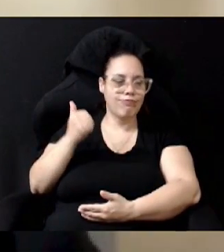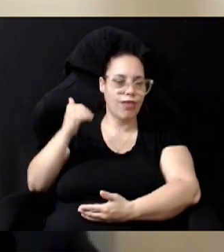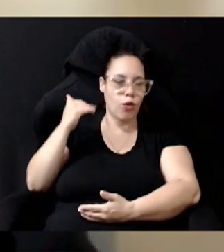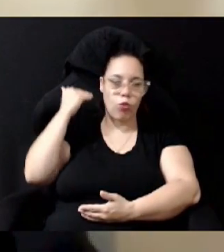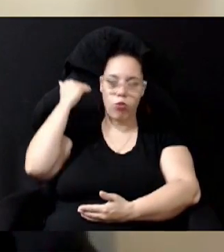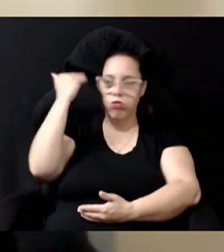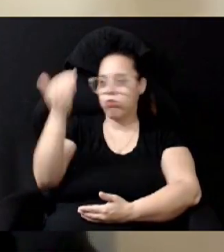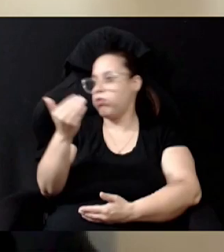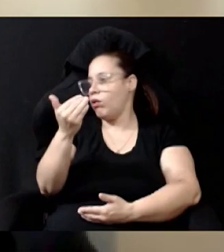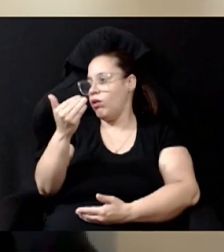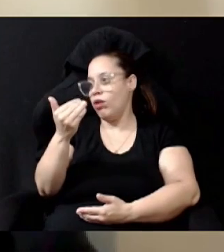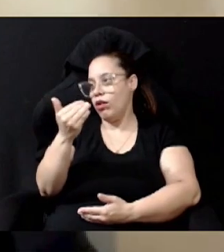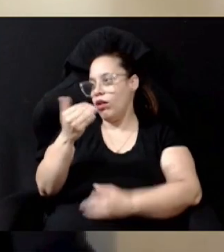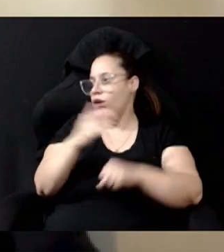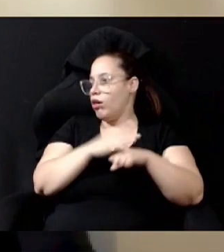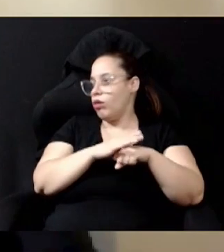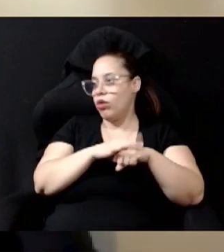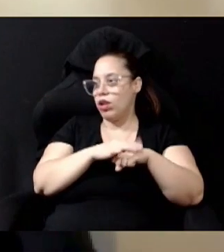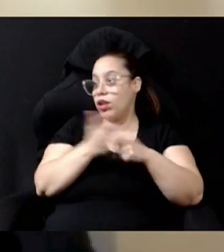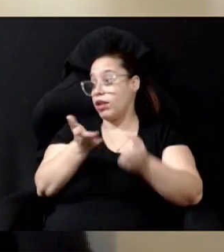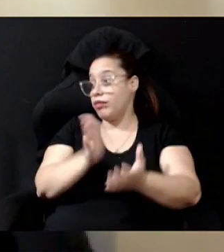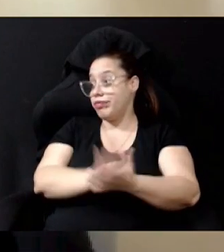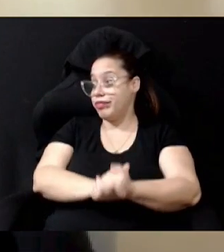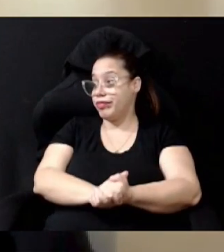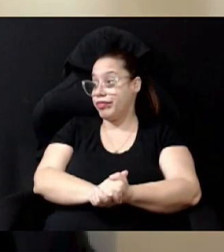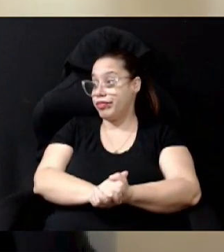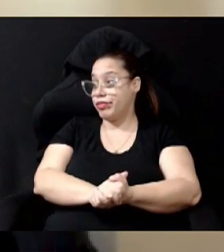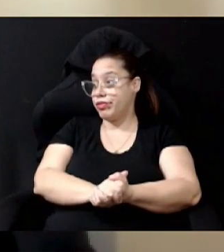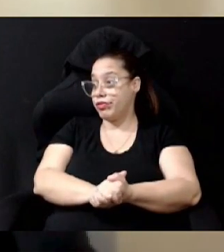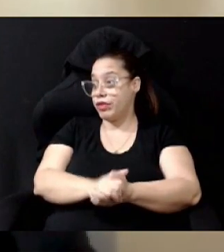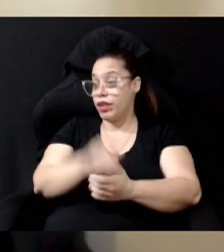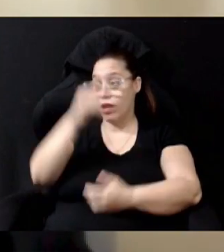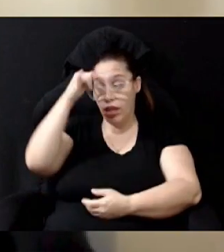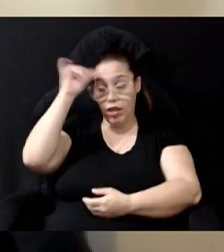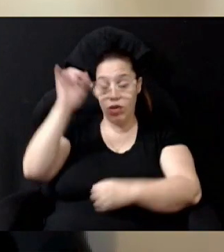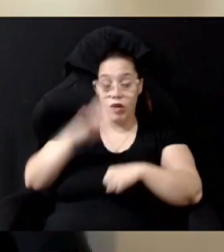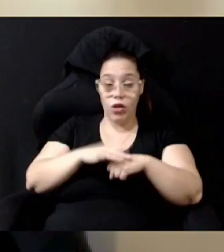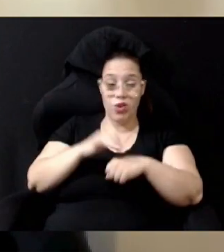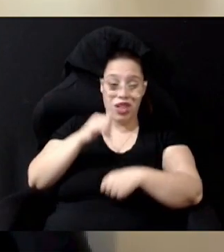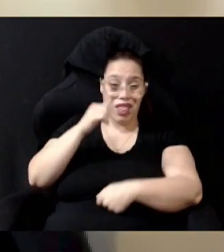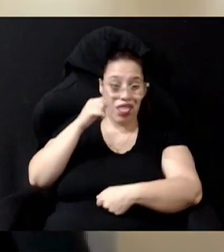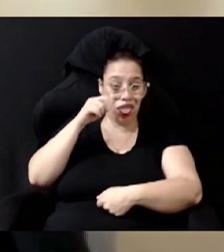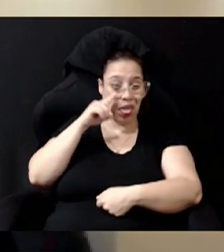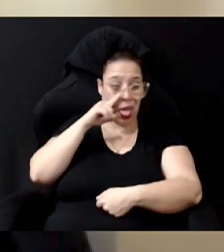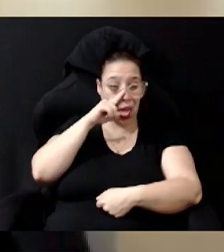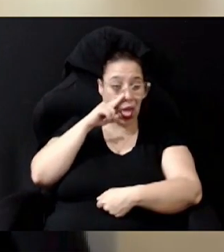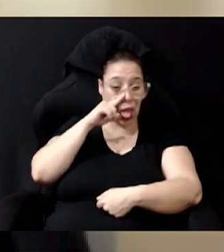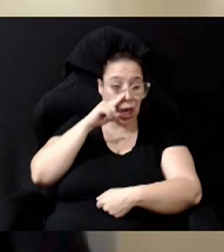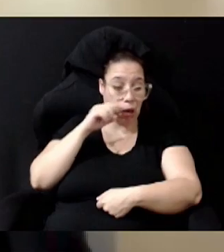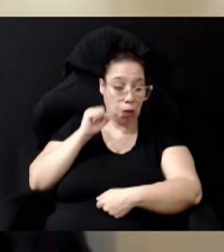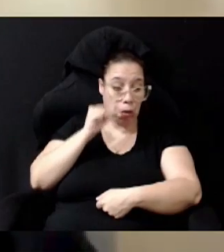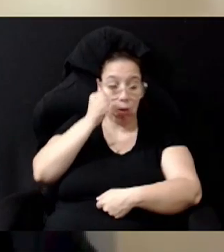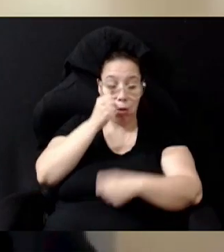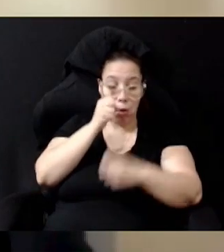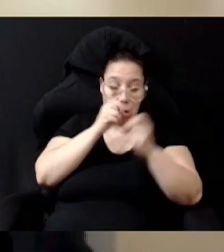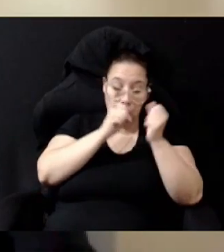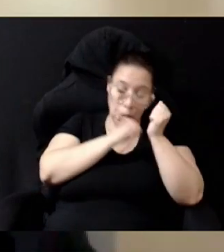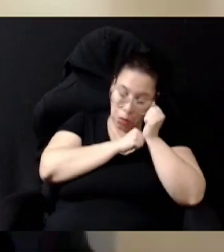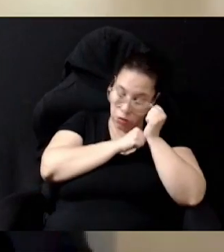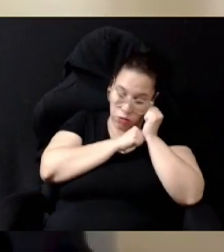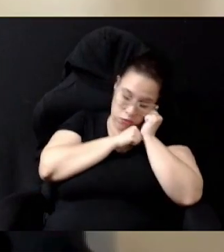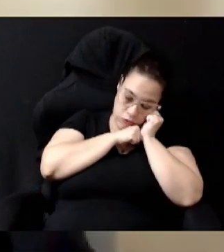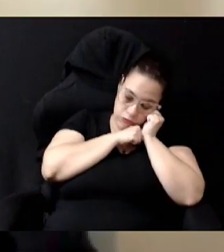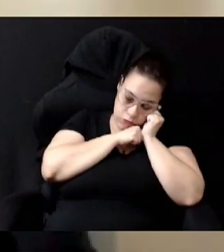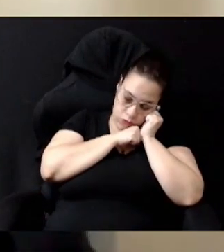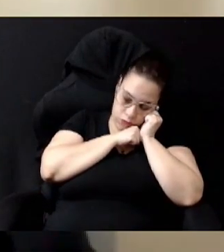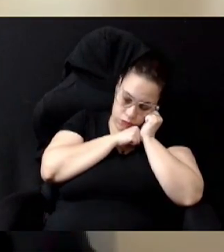demais da doença e evitam que a doença piore. Evitam que piore a qualidade do sono e que piore a qualidade de vida. Que coisa